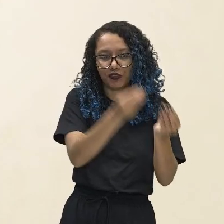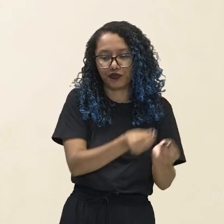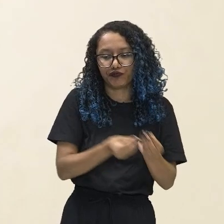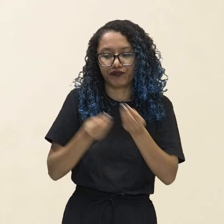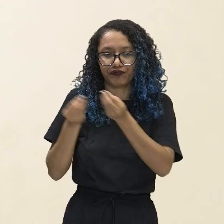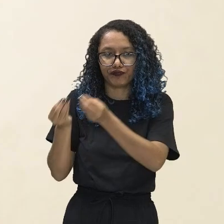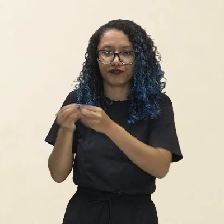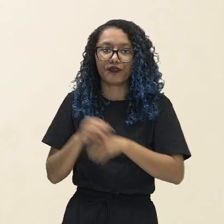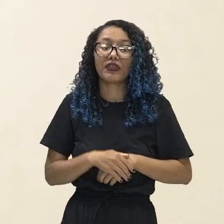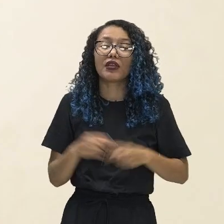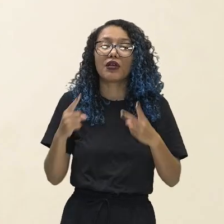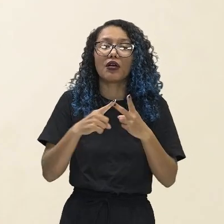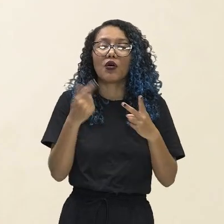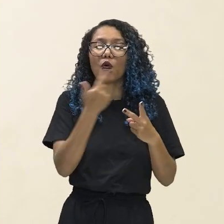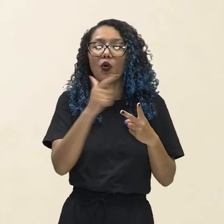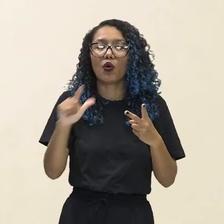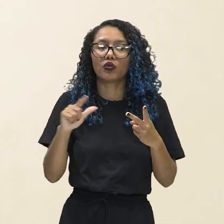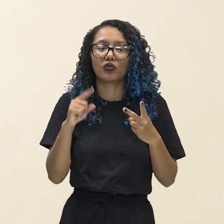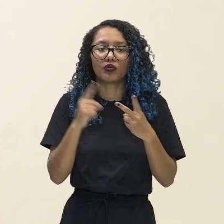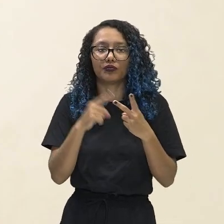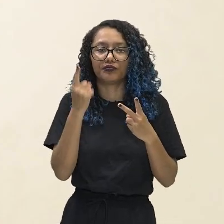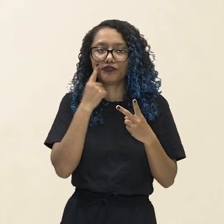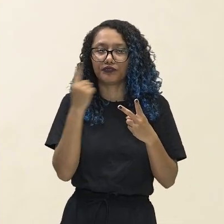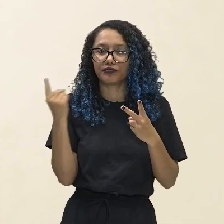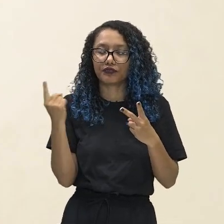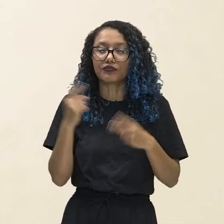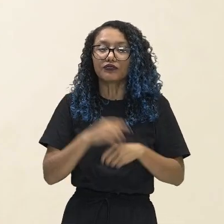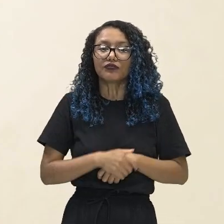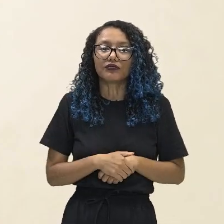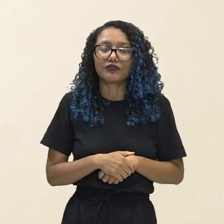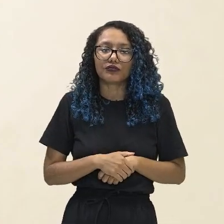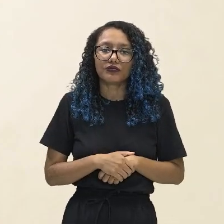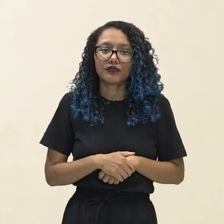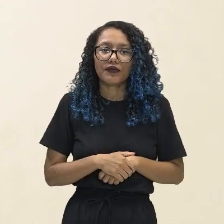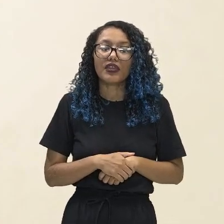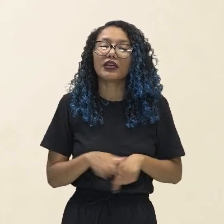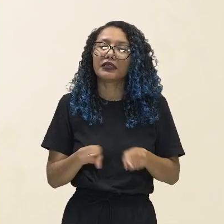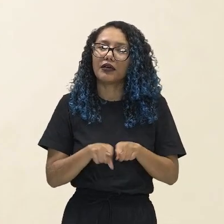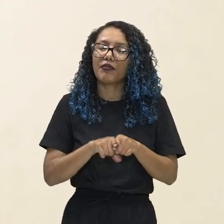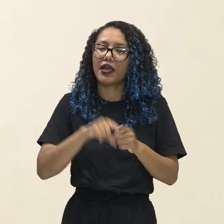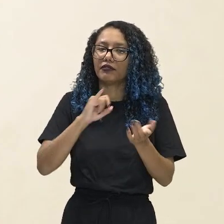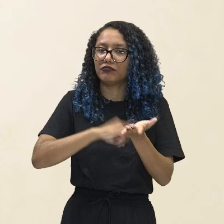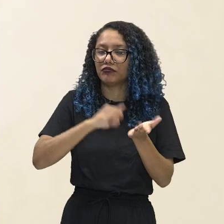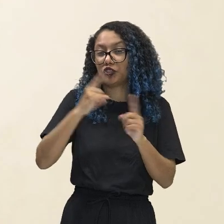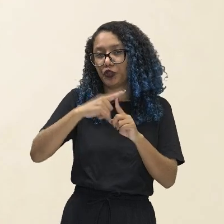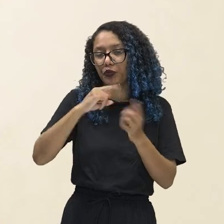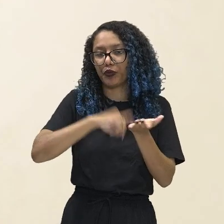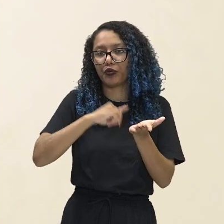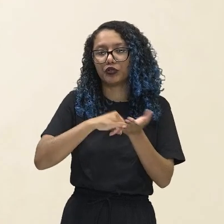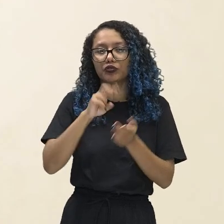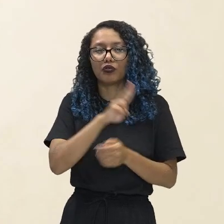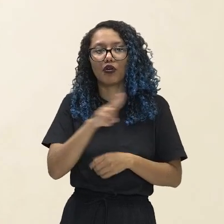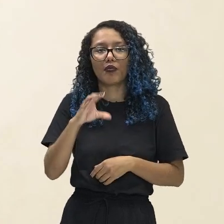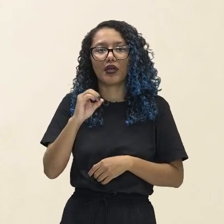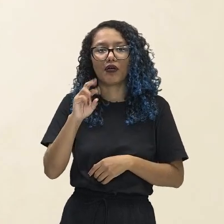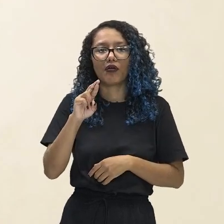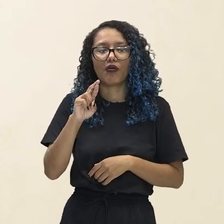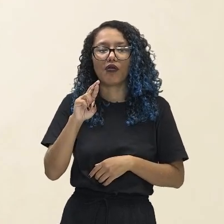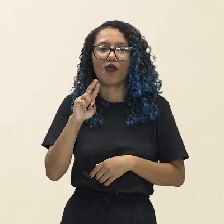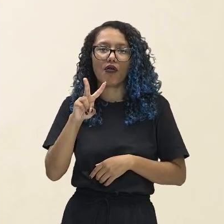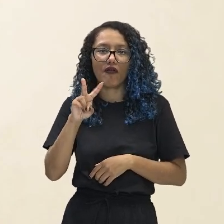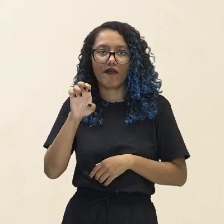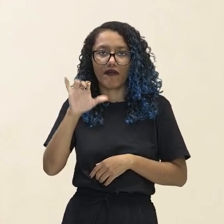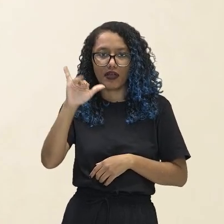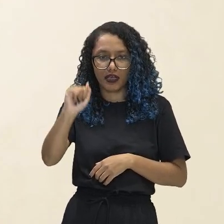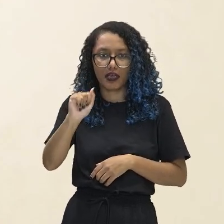da talha, a gente tinha outra forma de tributo dos servos, que era justamente a corveia. Era pago